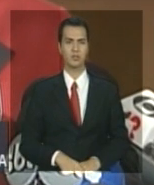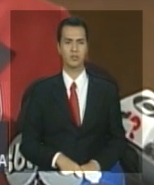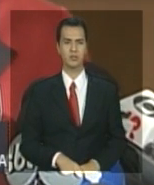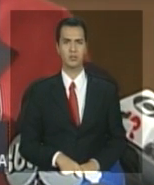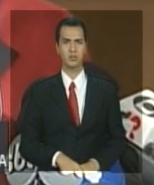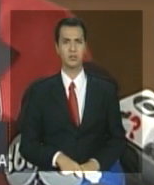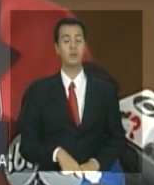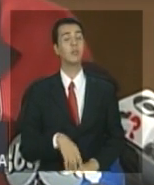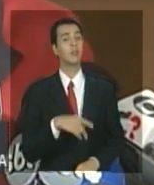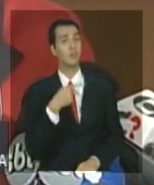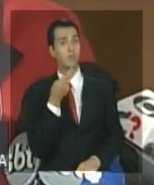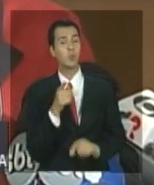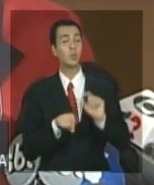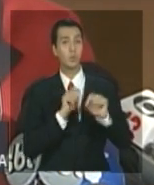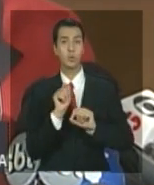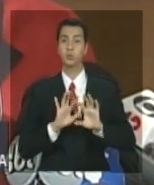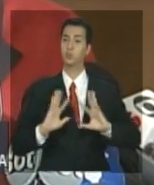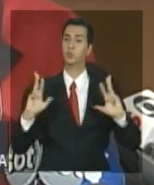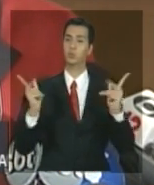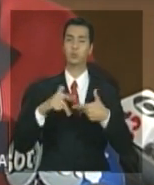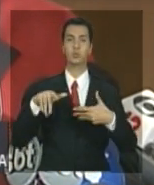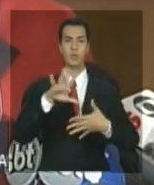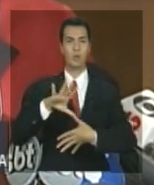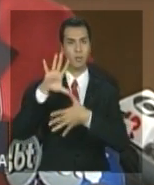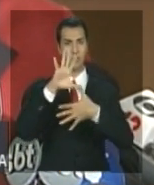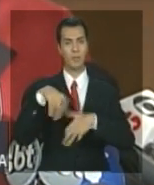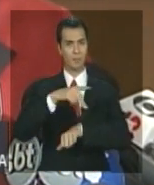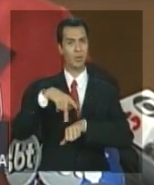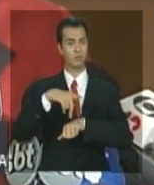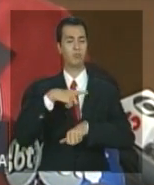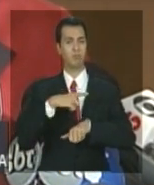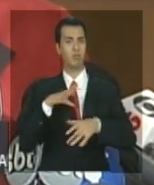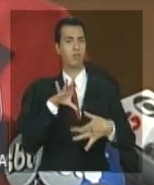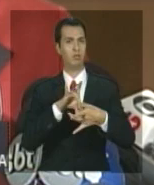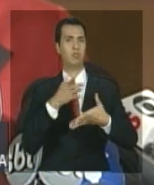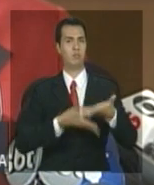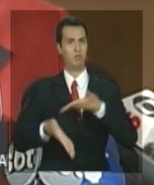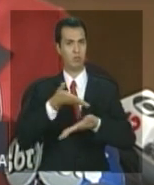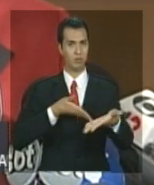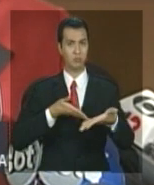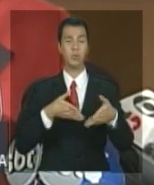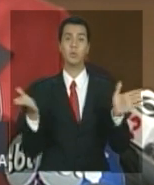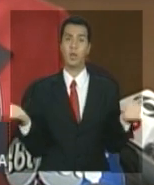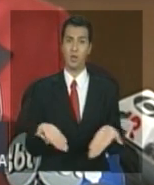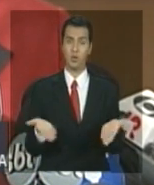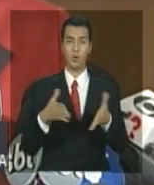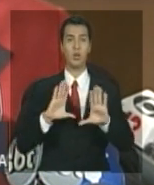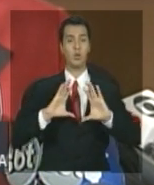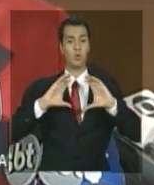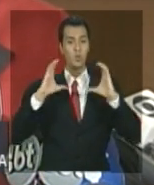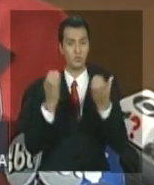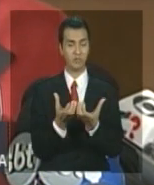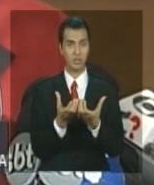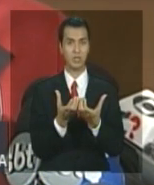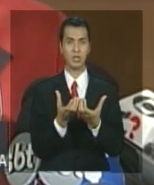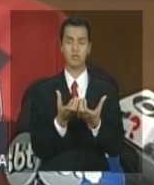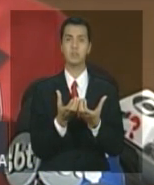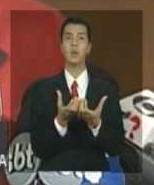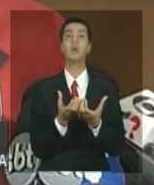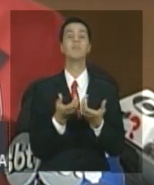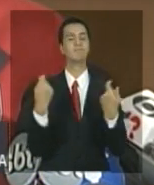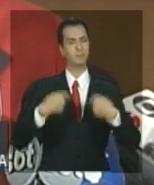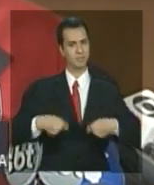os países têm relação com Cuba e que, portanto, esta era a última cúpula em que Cuba não participaria. Essa é a